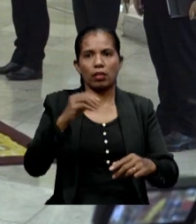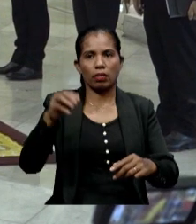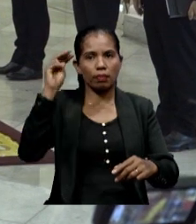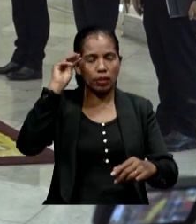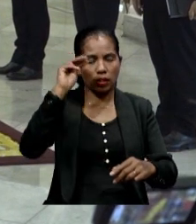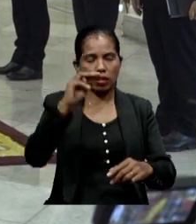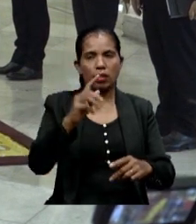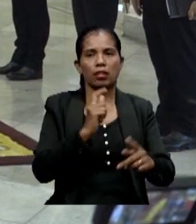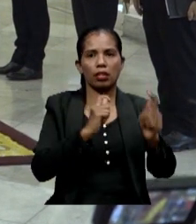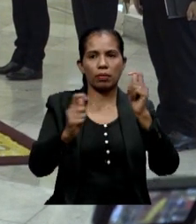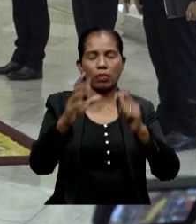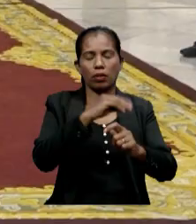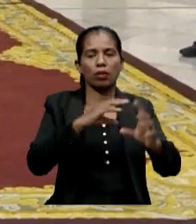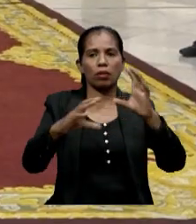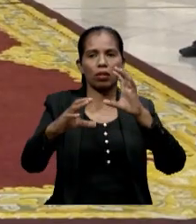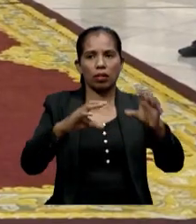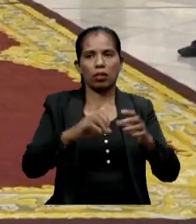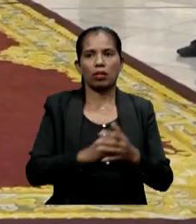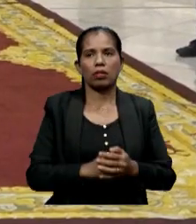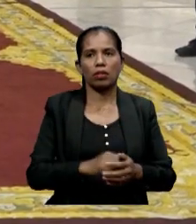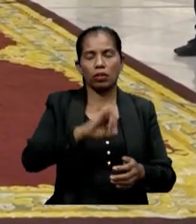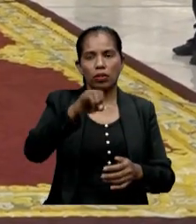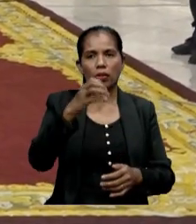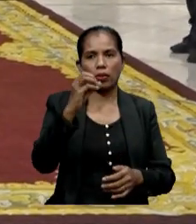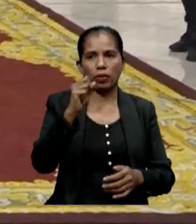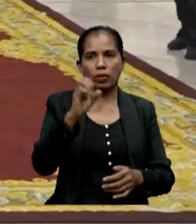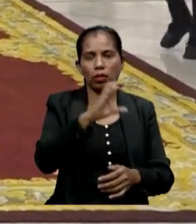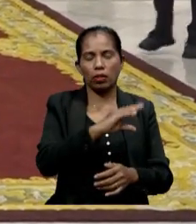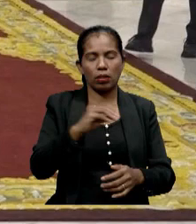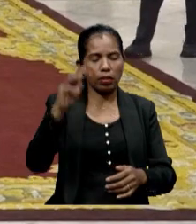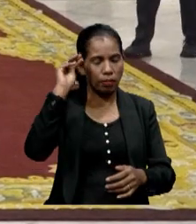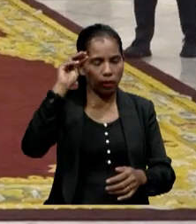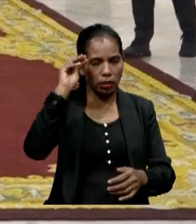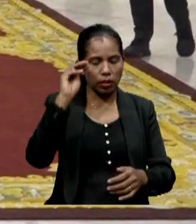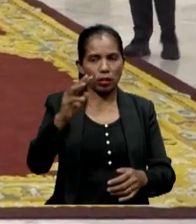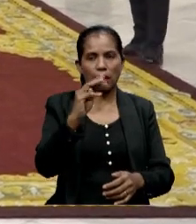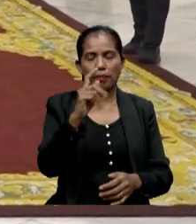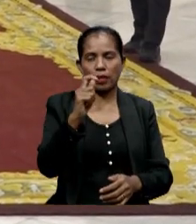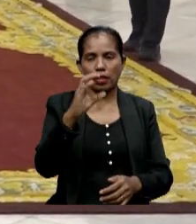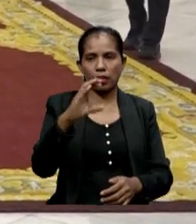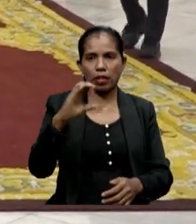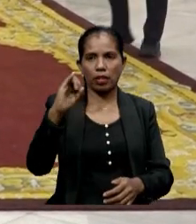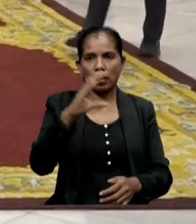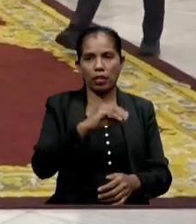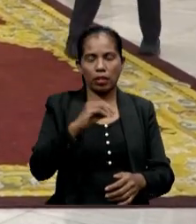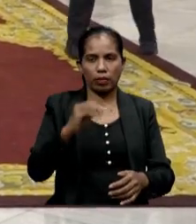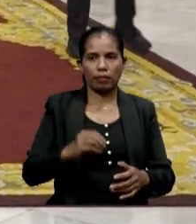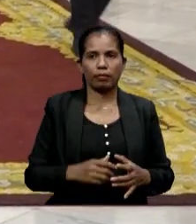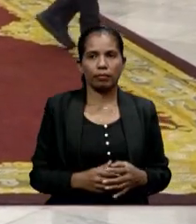Ministro Transporte e Comunicação, José Agostinho, no Ministro Turismo, Comércio e Indústria, José Lucas do